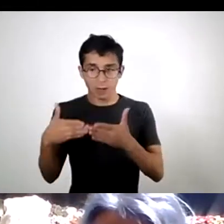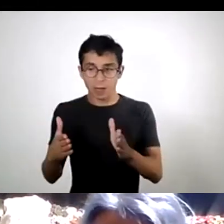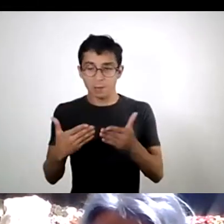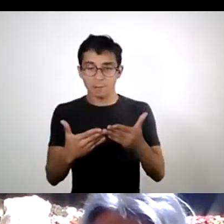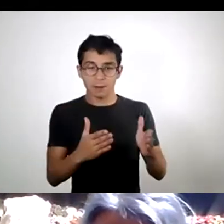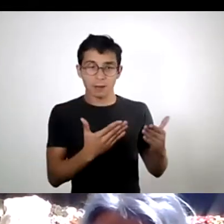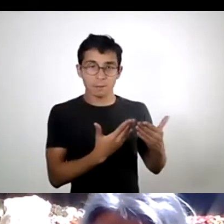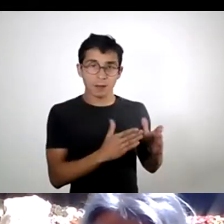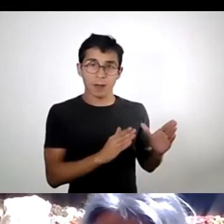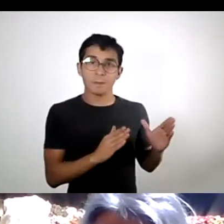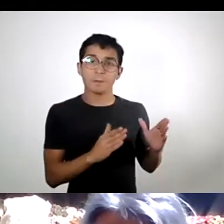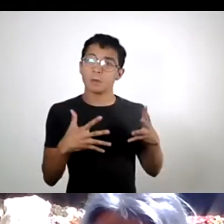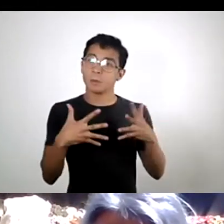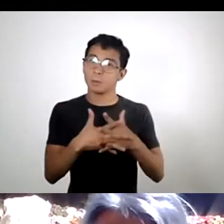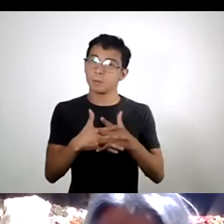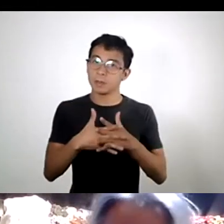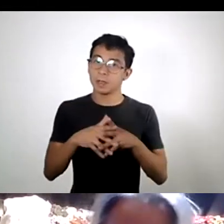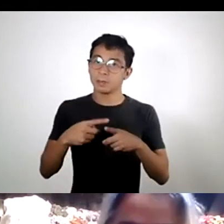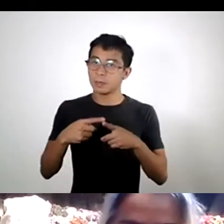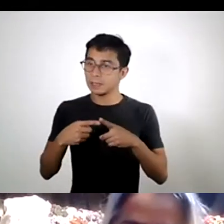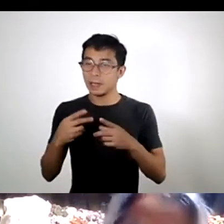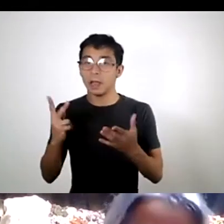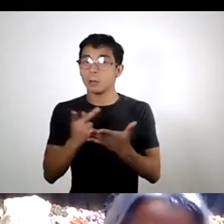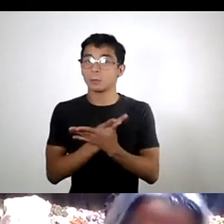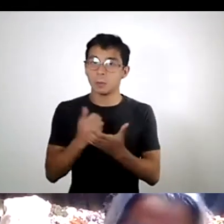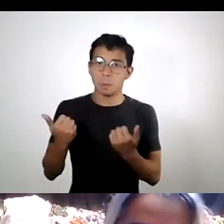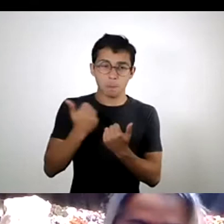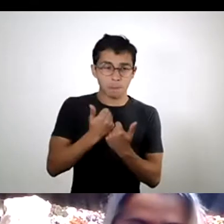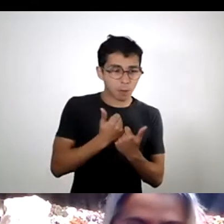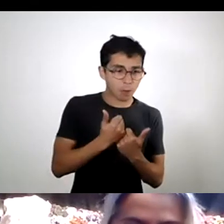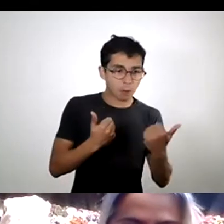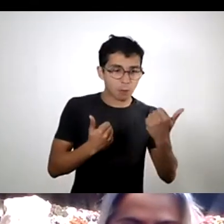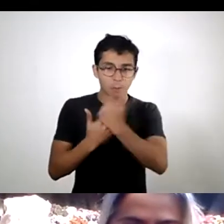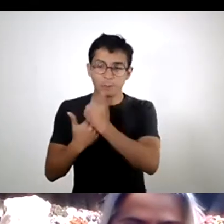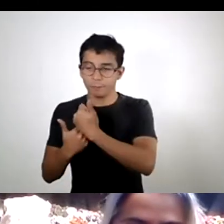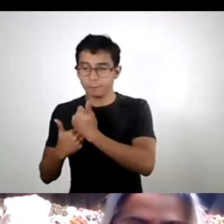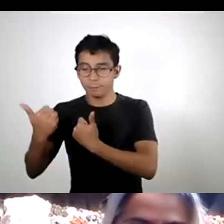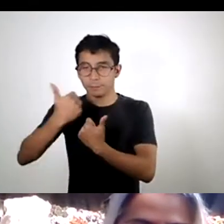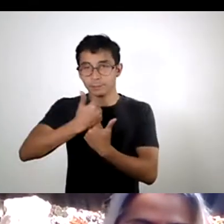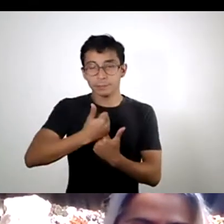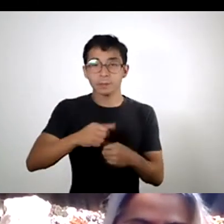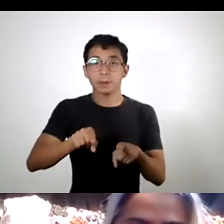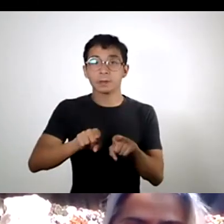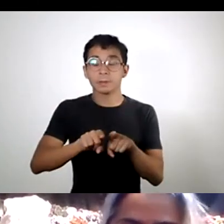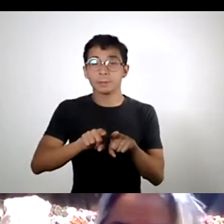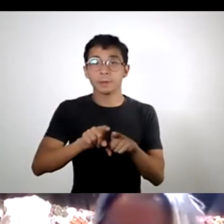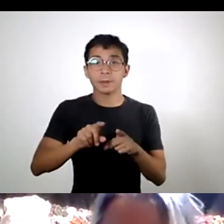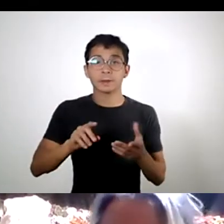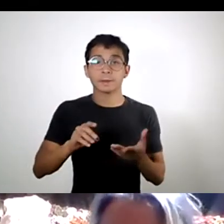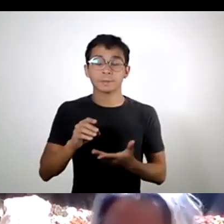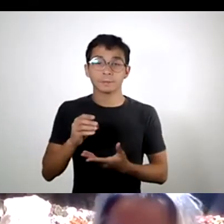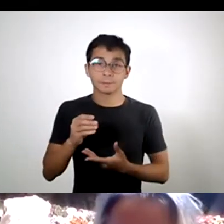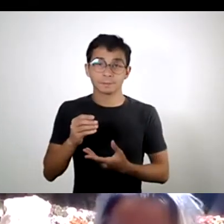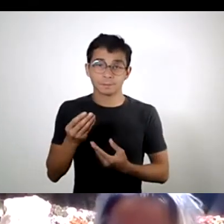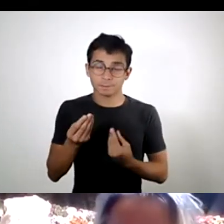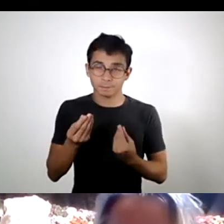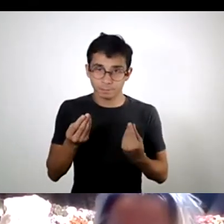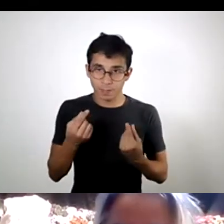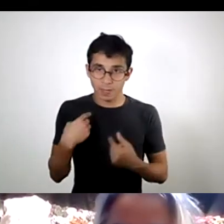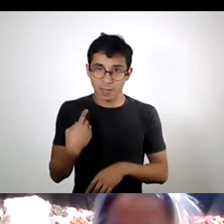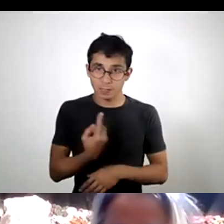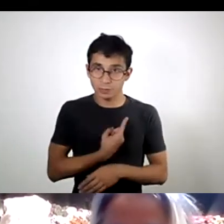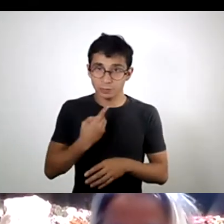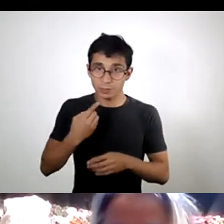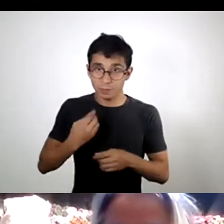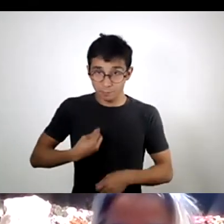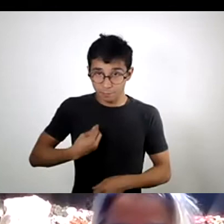sobreposição de parques, você tem... nós estamos em unidades de